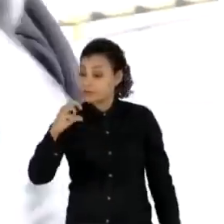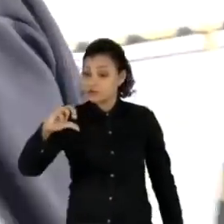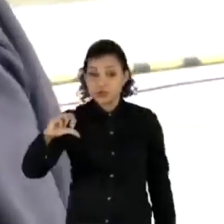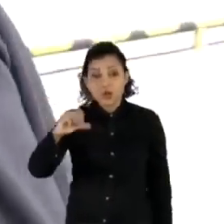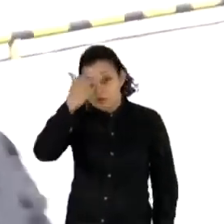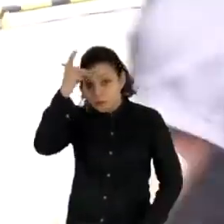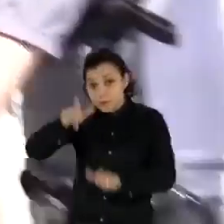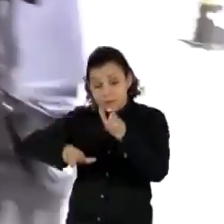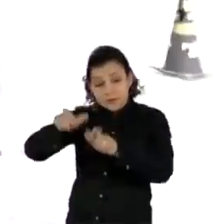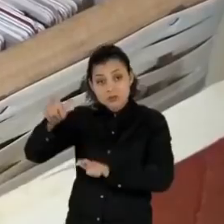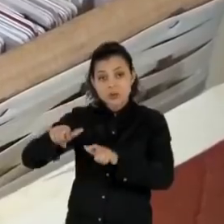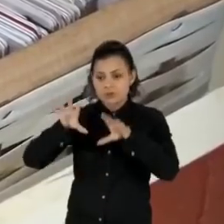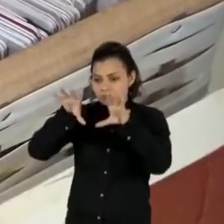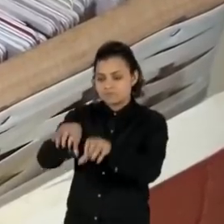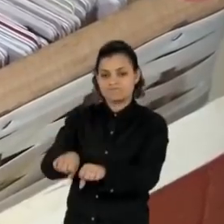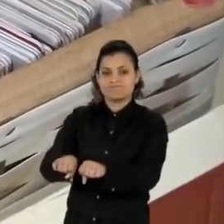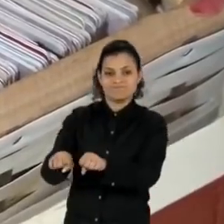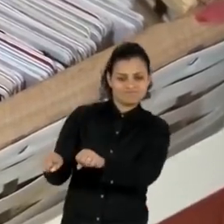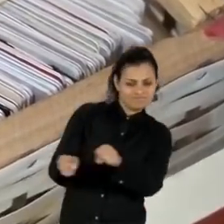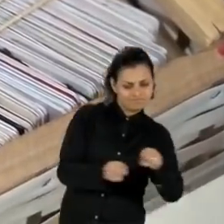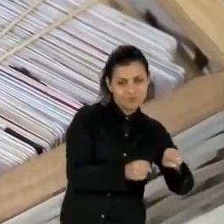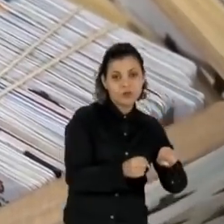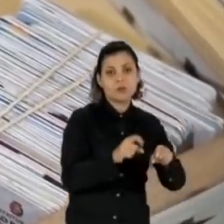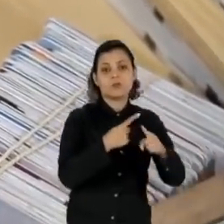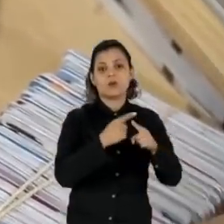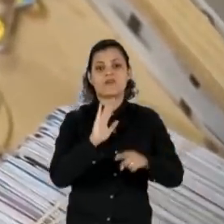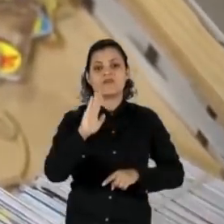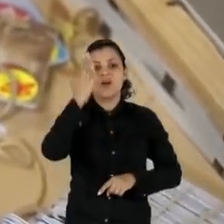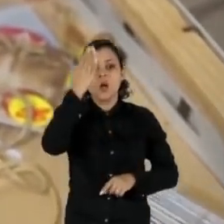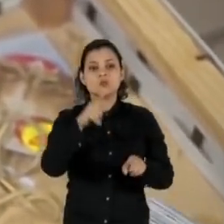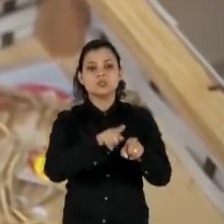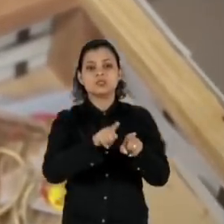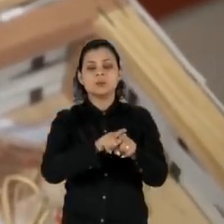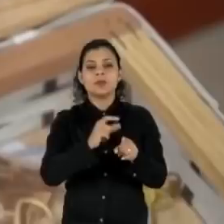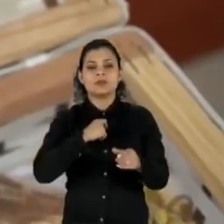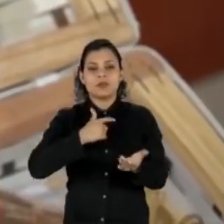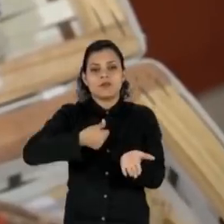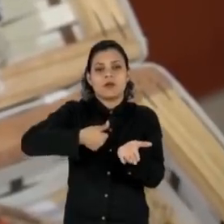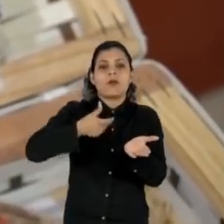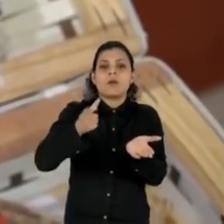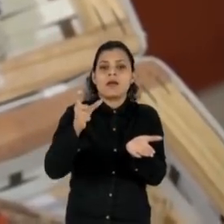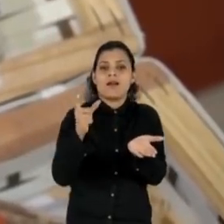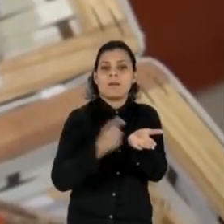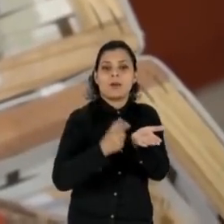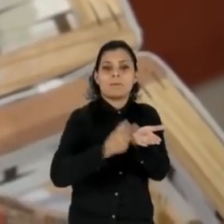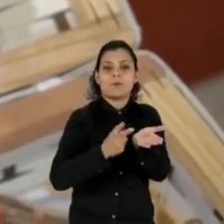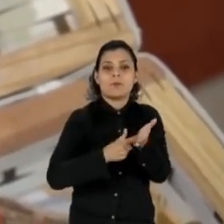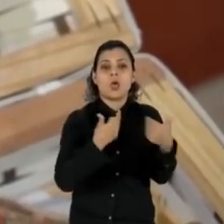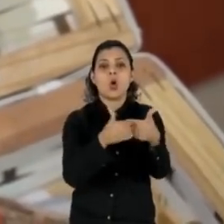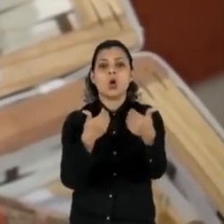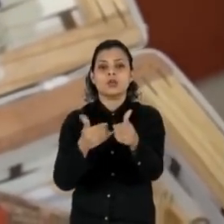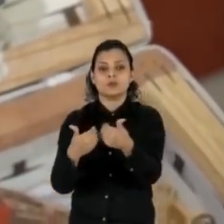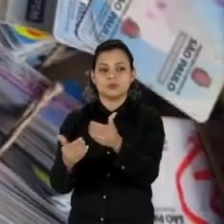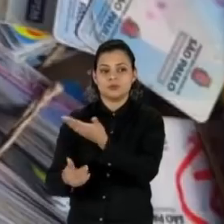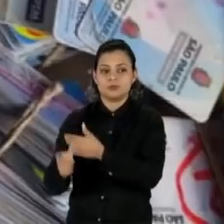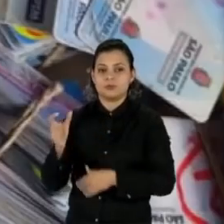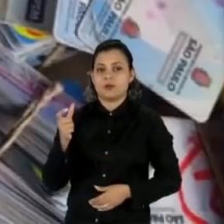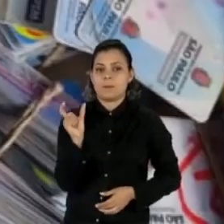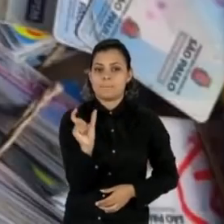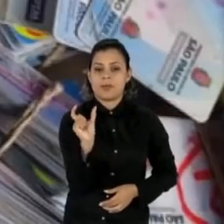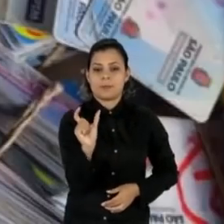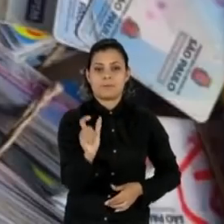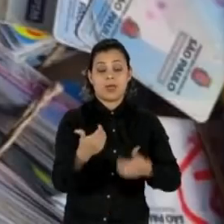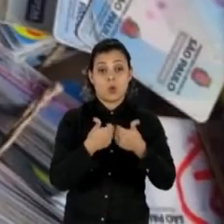pessoas foram detidas numa operação de combate a fraudes e uso irregular de bilhetes únicos de transporte público em são